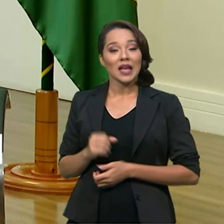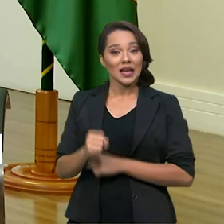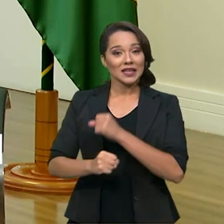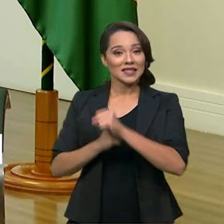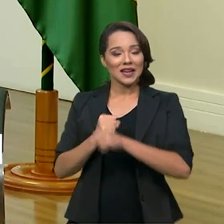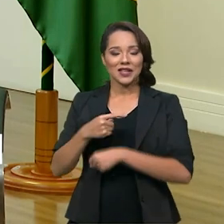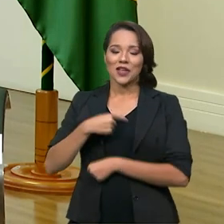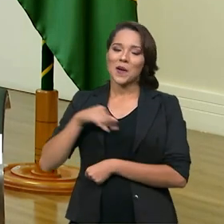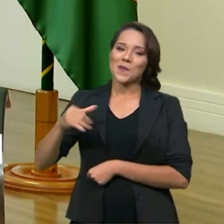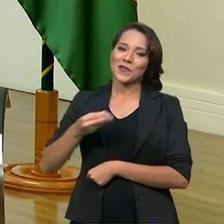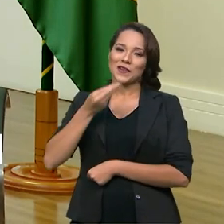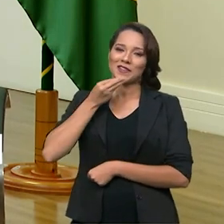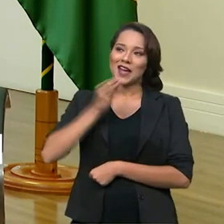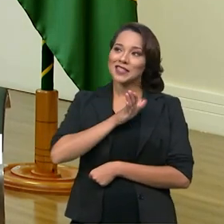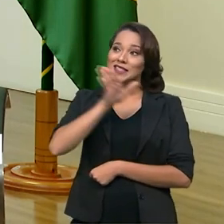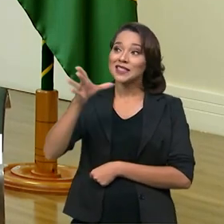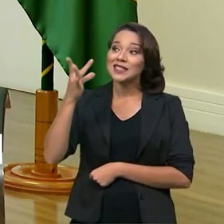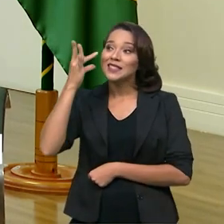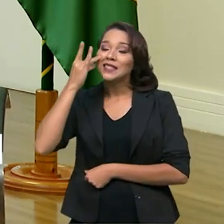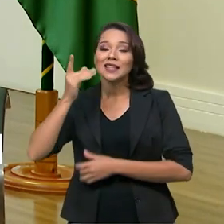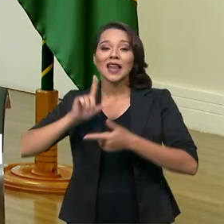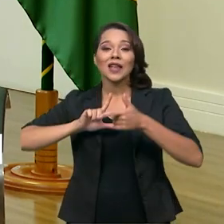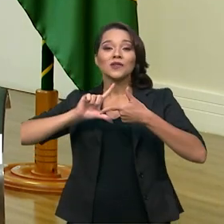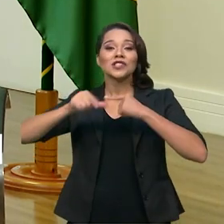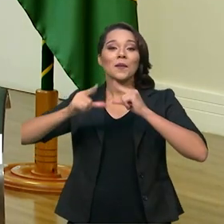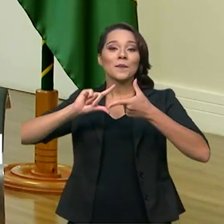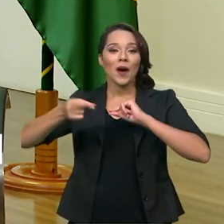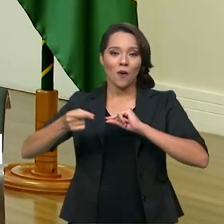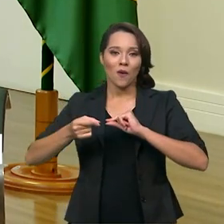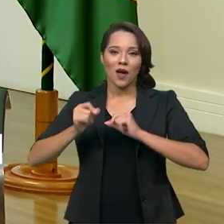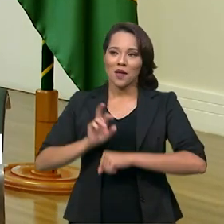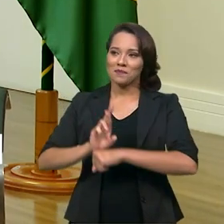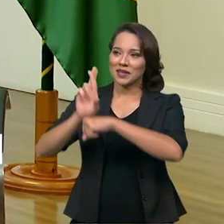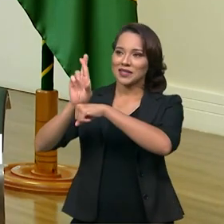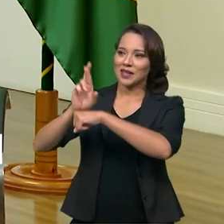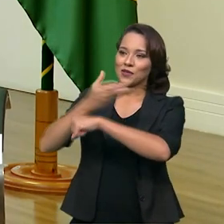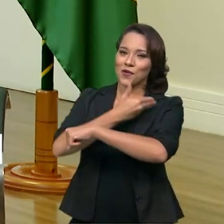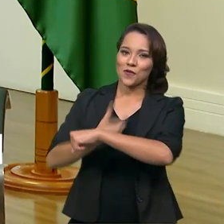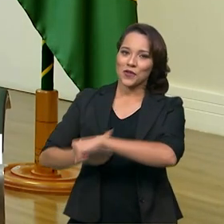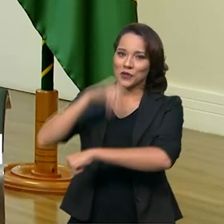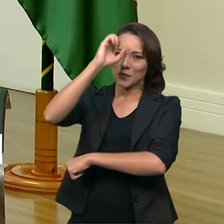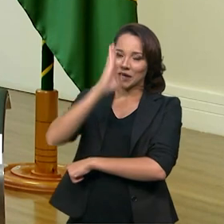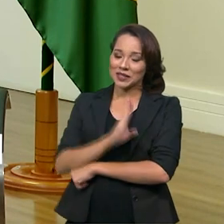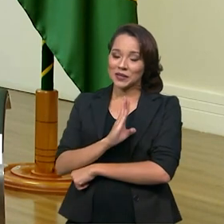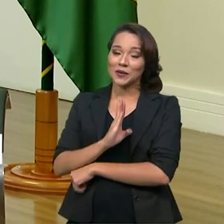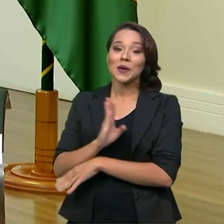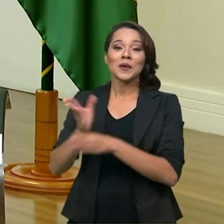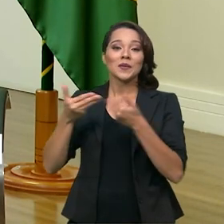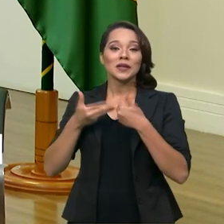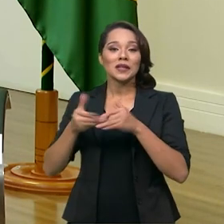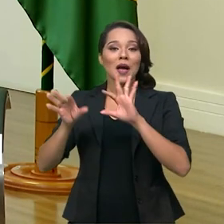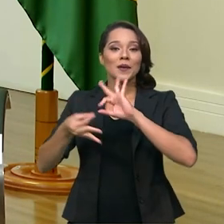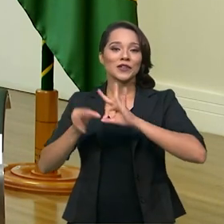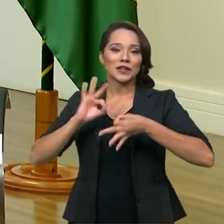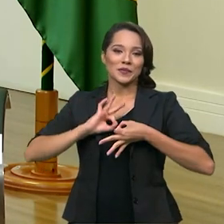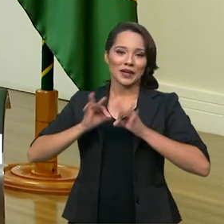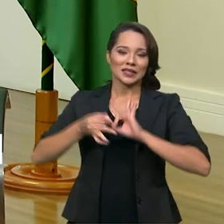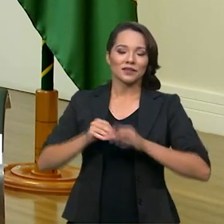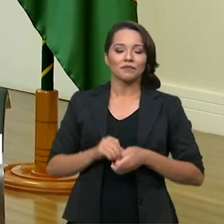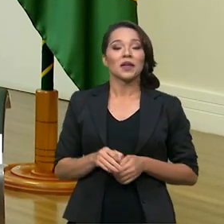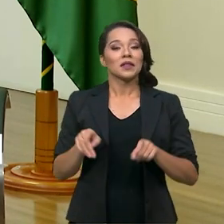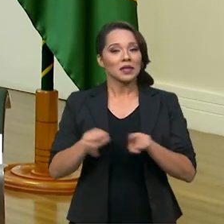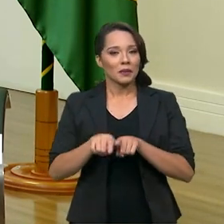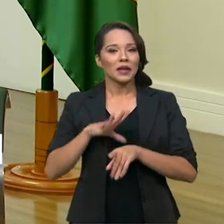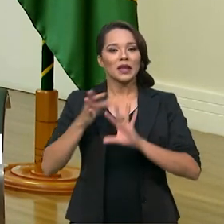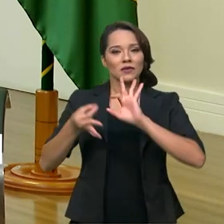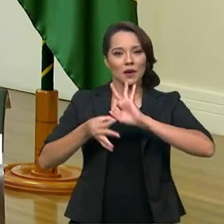tive a oportunidade, inclusive, de estar presente lá em Tóquio, representando o governo brasileiro na realização das Olimpíadas. Tivemos também